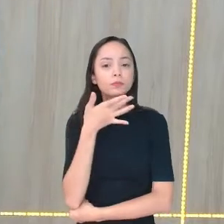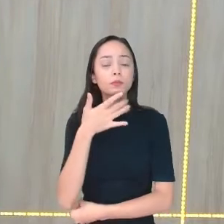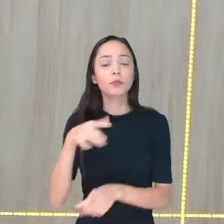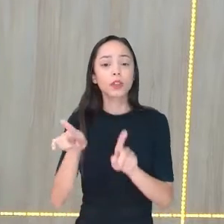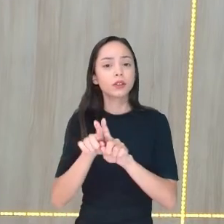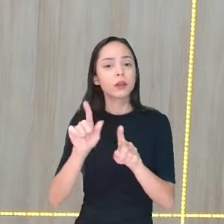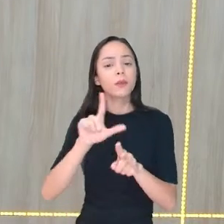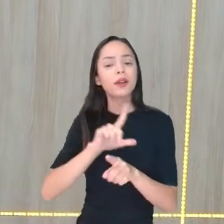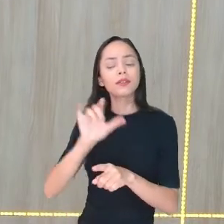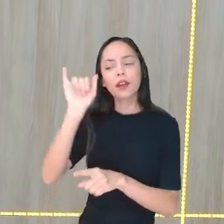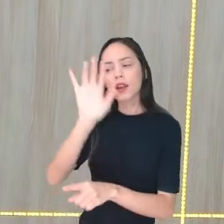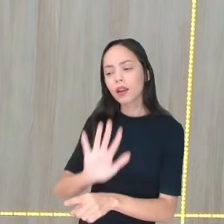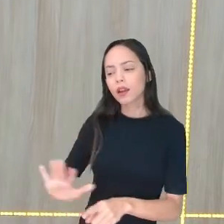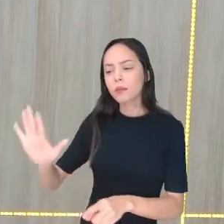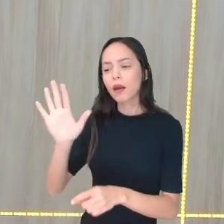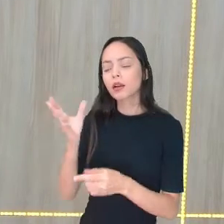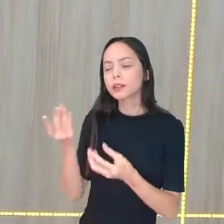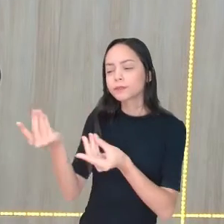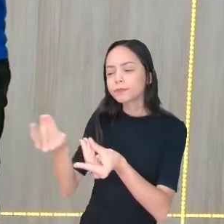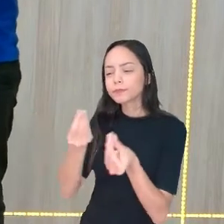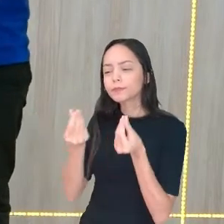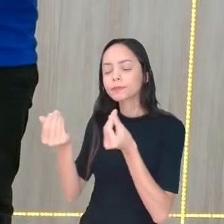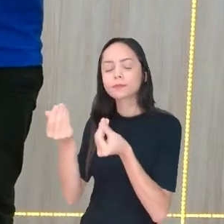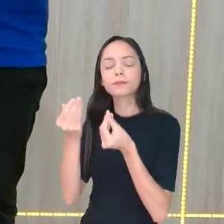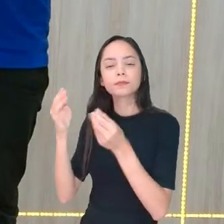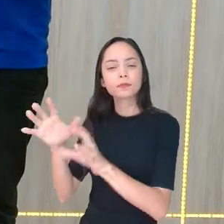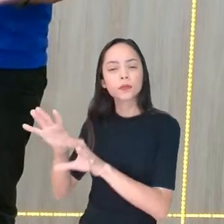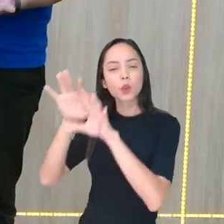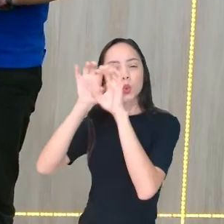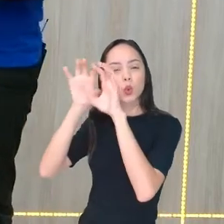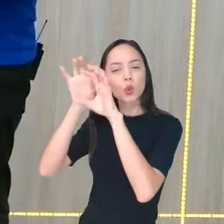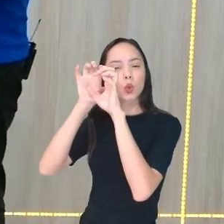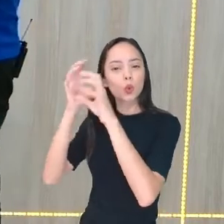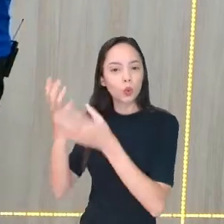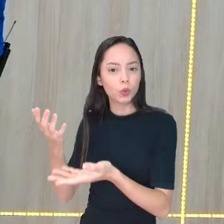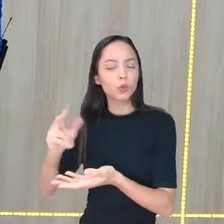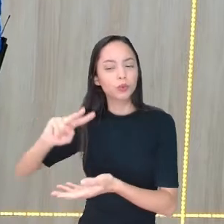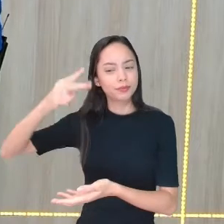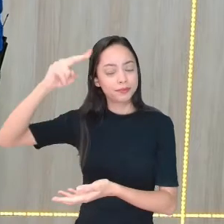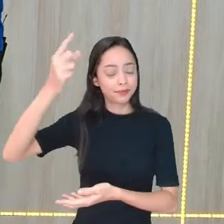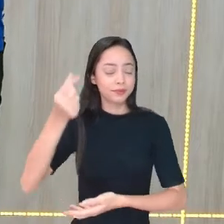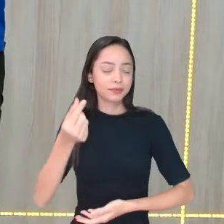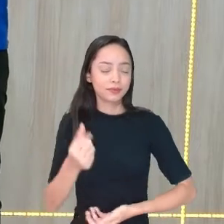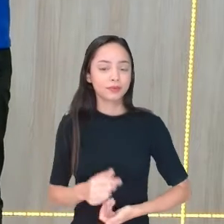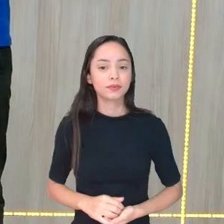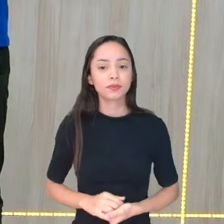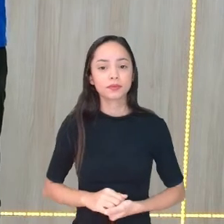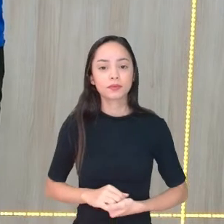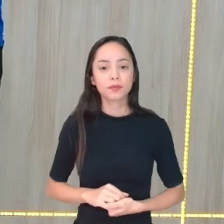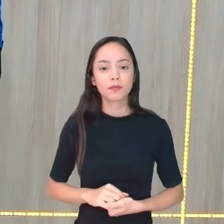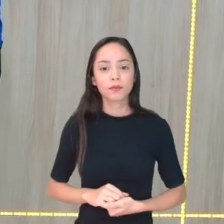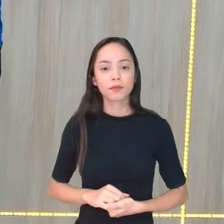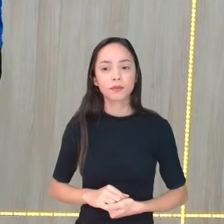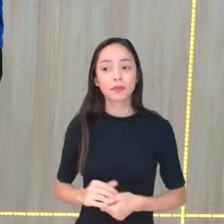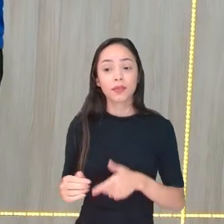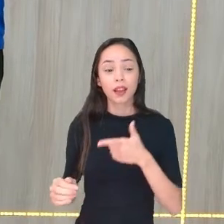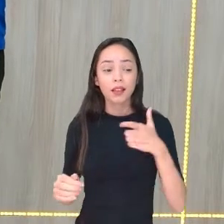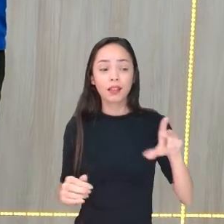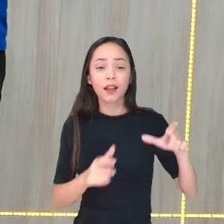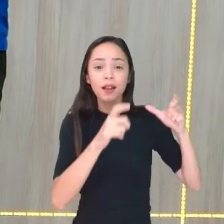cênica, paisagística, tá? Então, tudo isso encarece o lugar, percebe? O que não ocorre nas